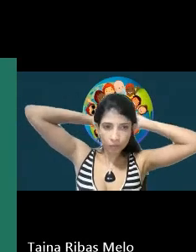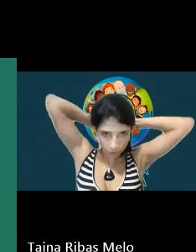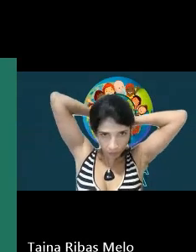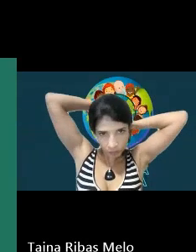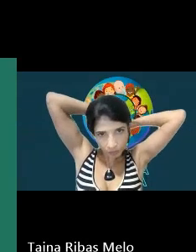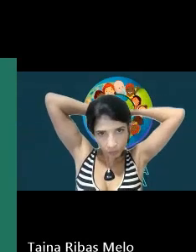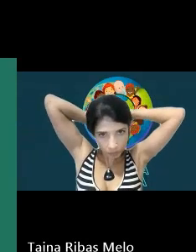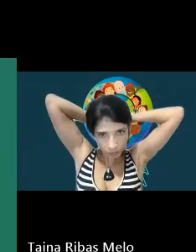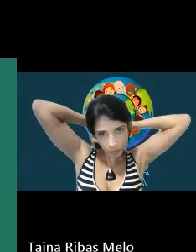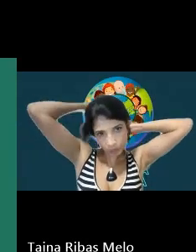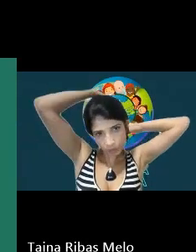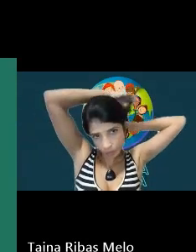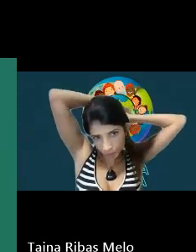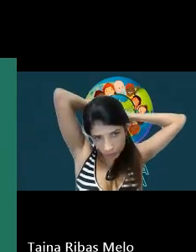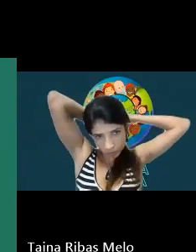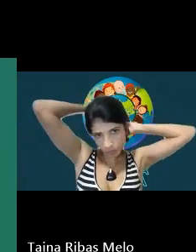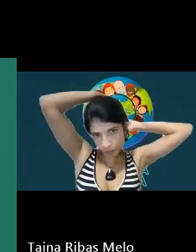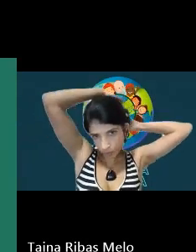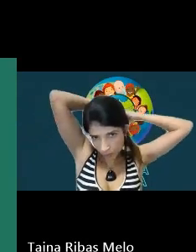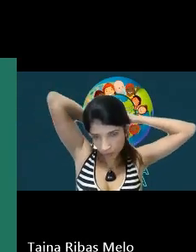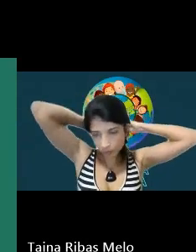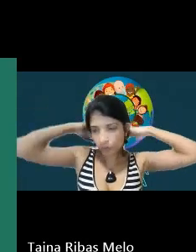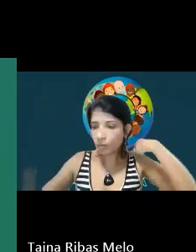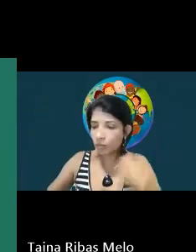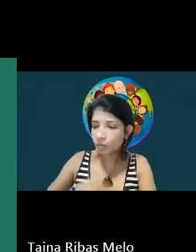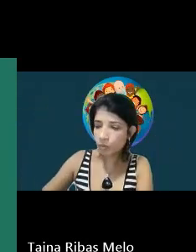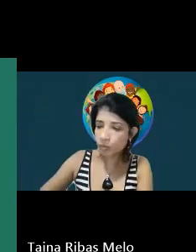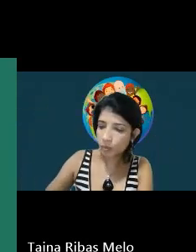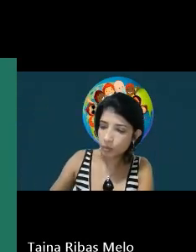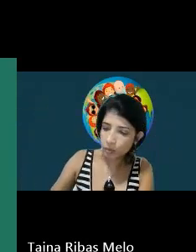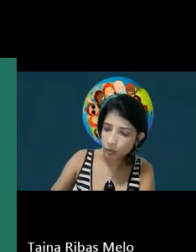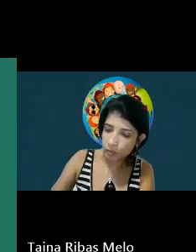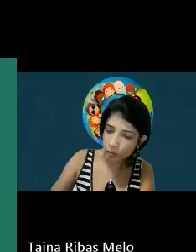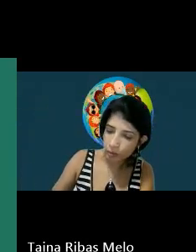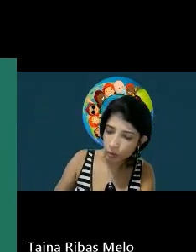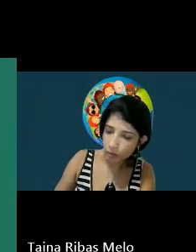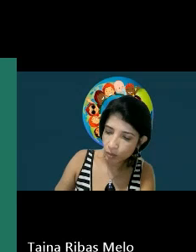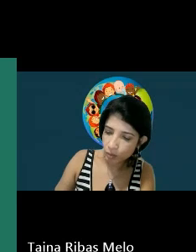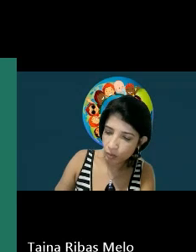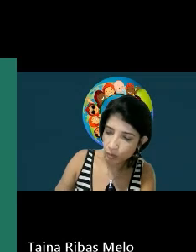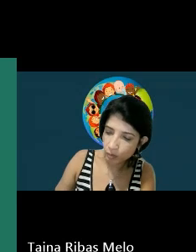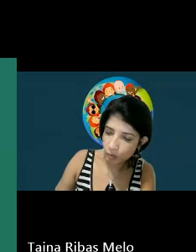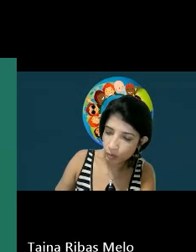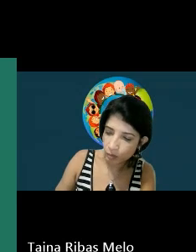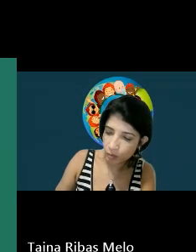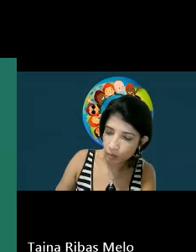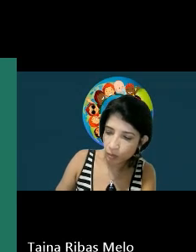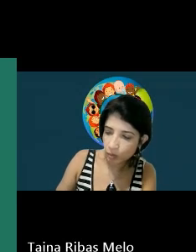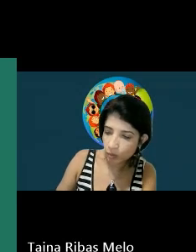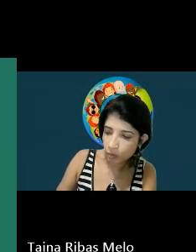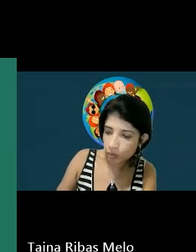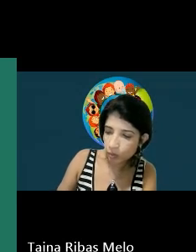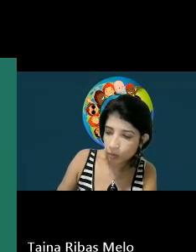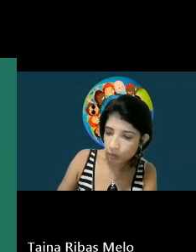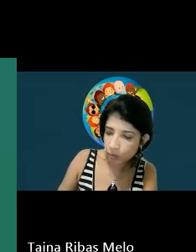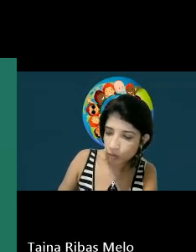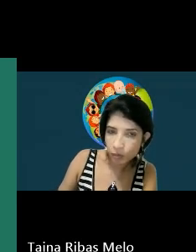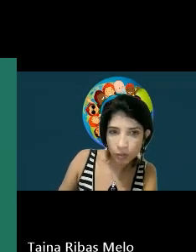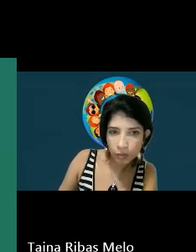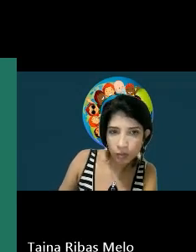E como resultado, o modelo original do PBQ ele não se ajustou bem à amostra brasileira. E dessa forma, então, após algumas